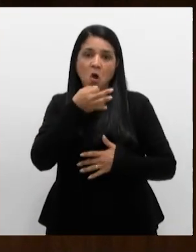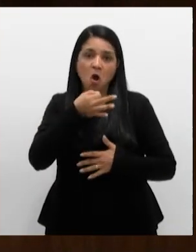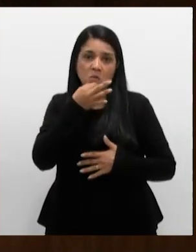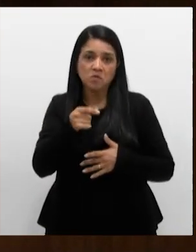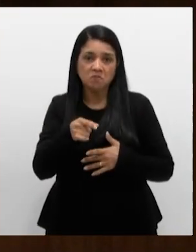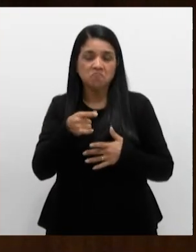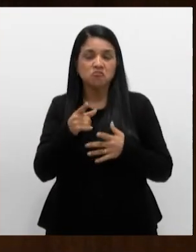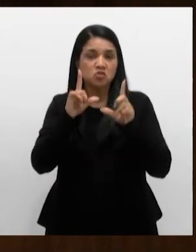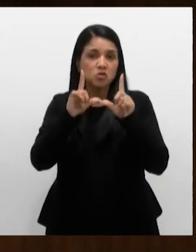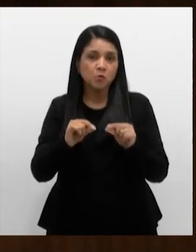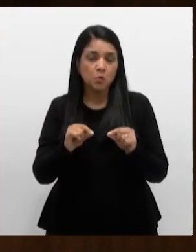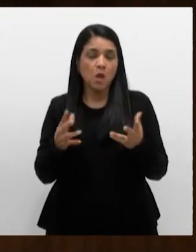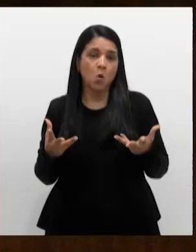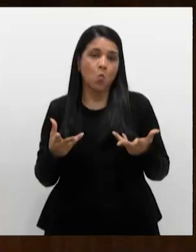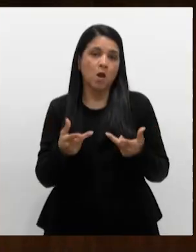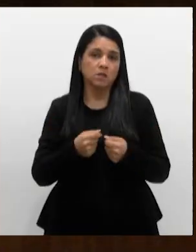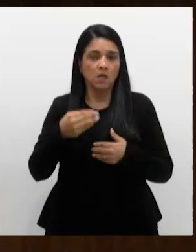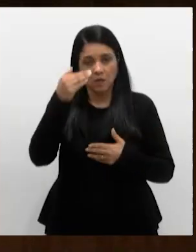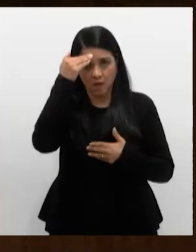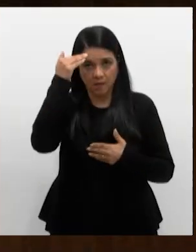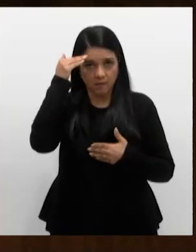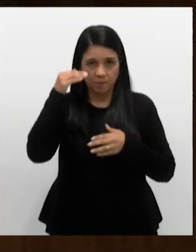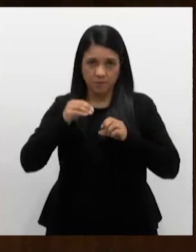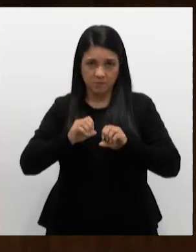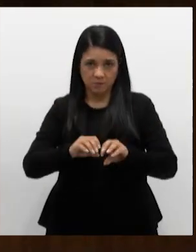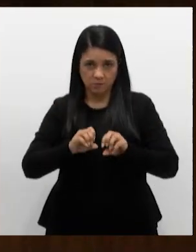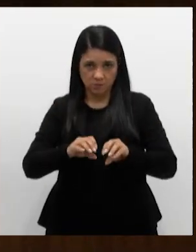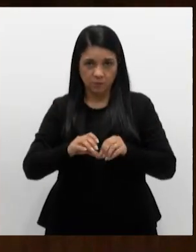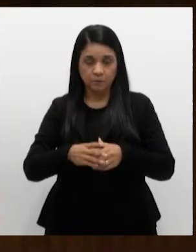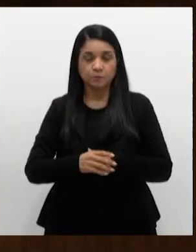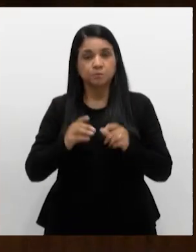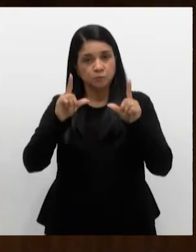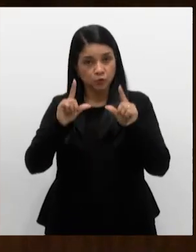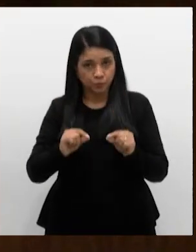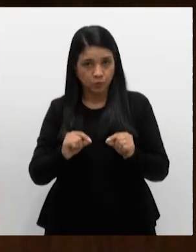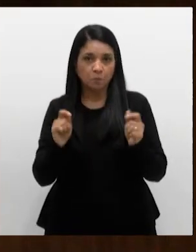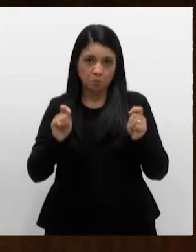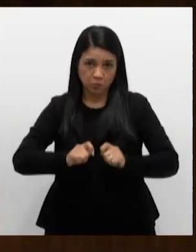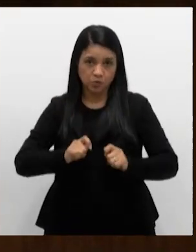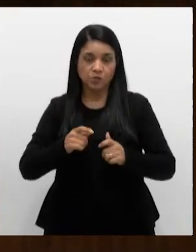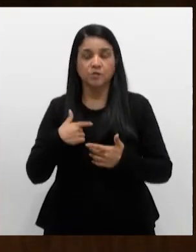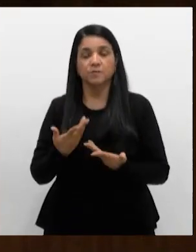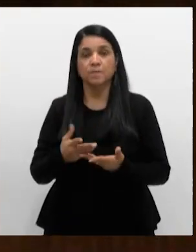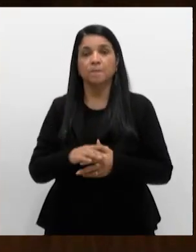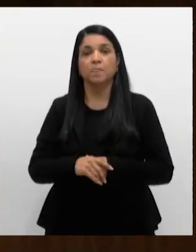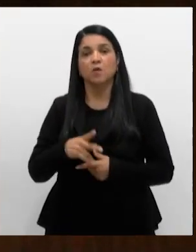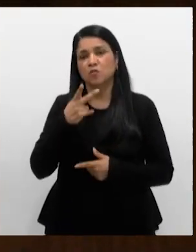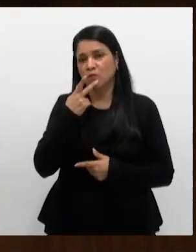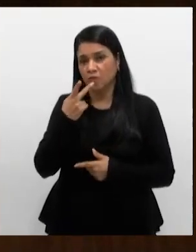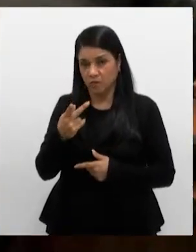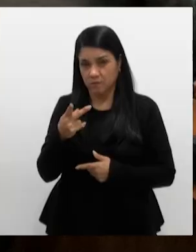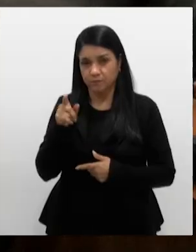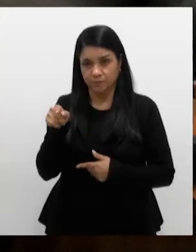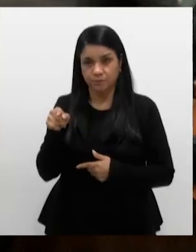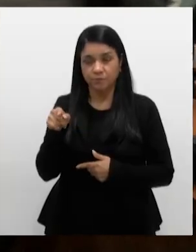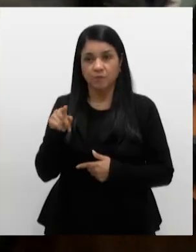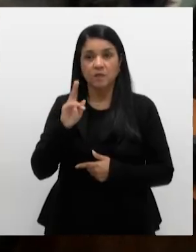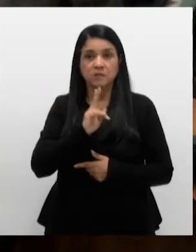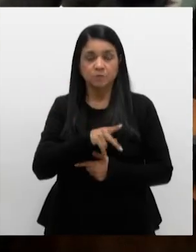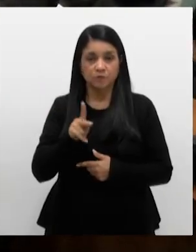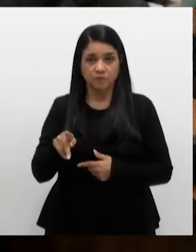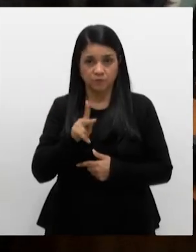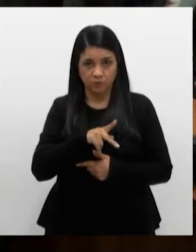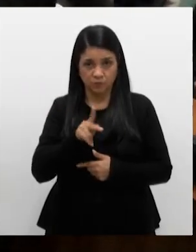diminuir a qualidade acadêmica do ensino. Viu, deputada Dani Monteiro? Estou falando que esse